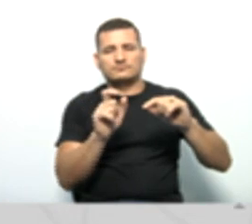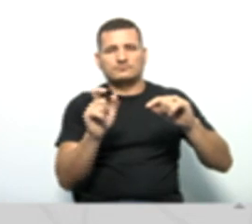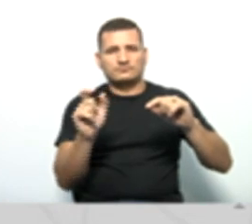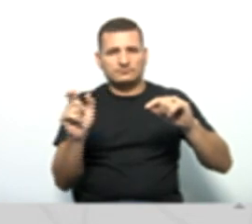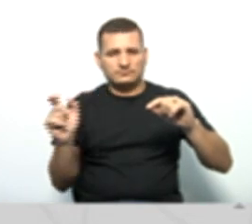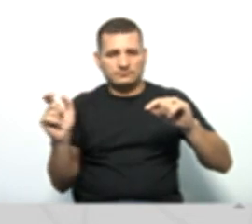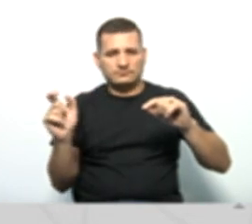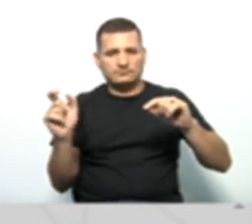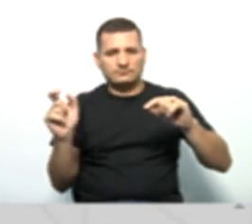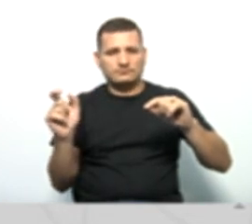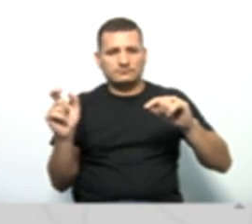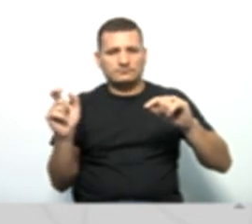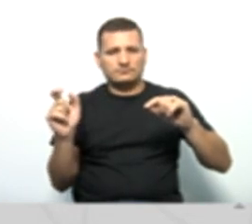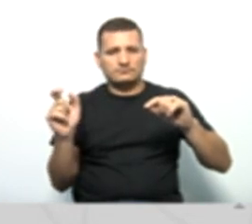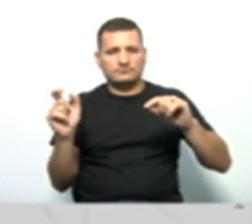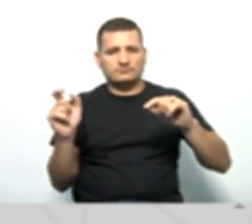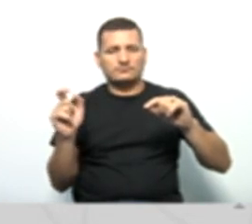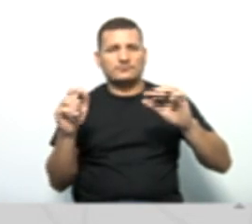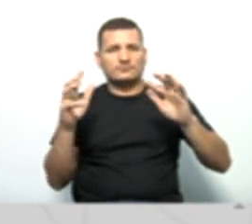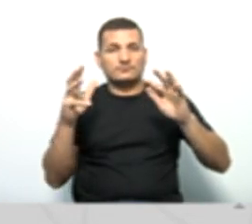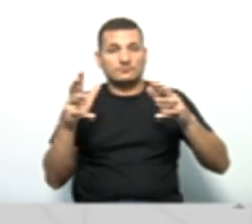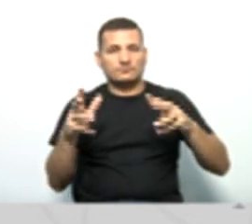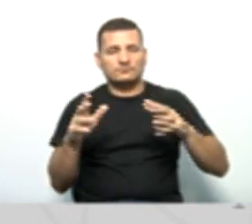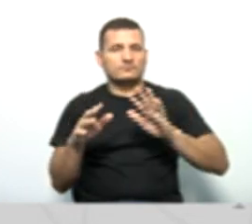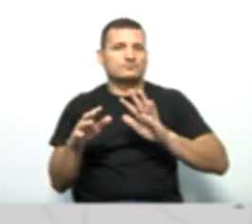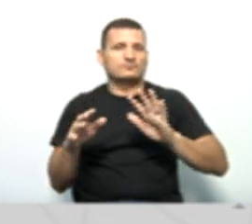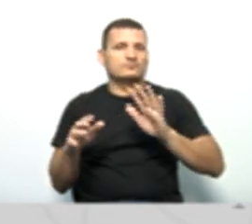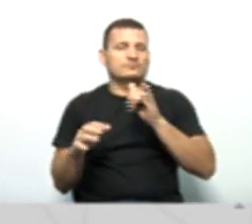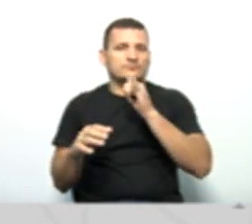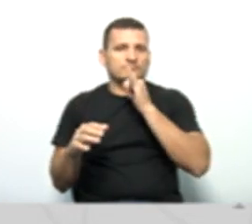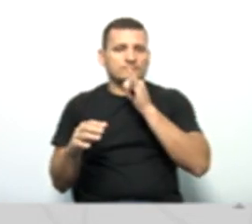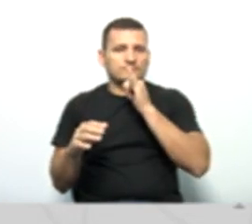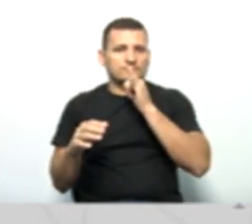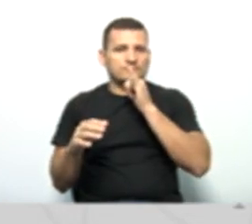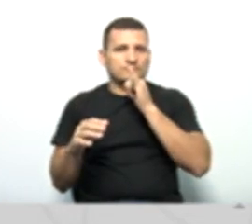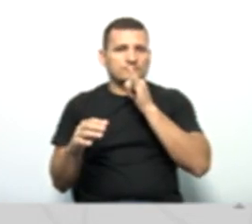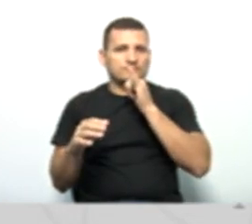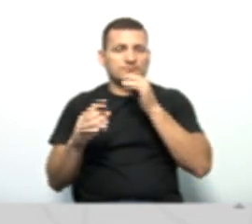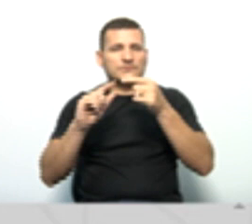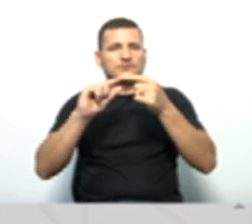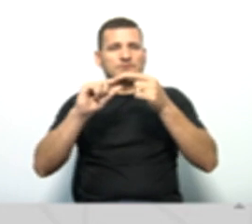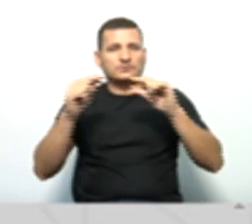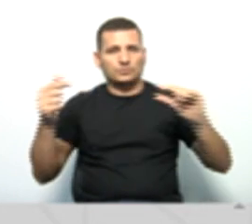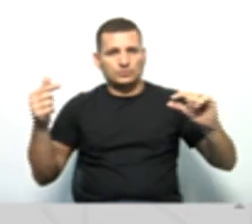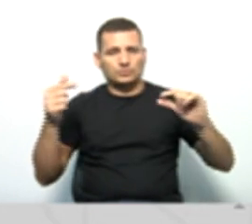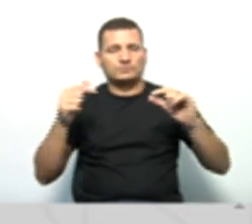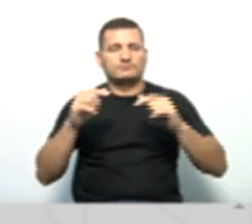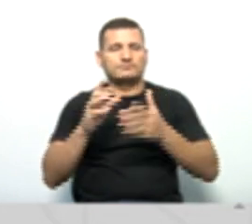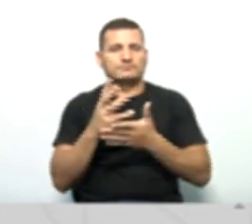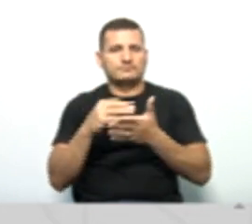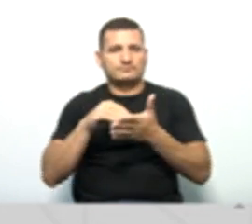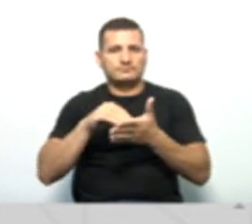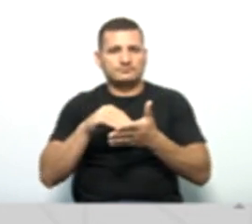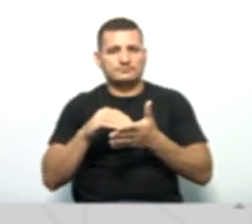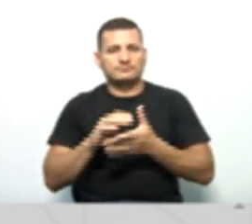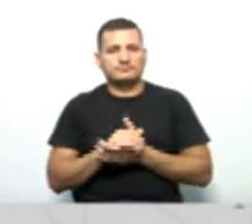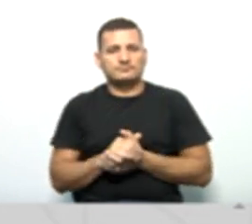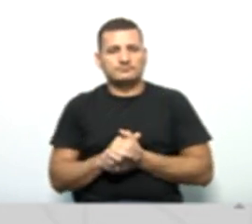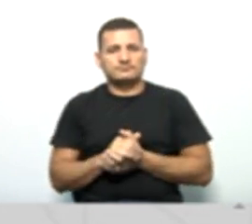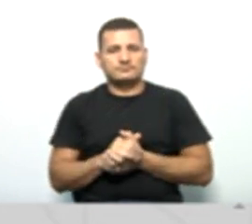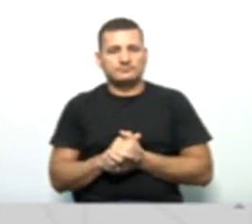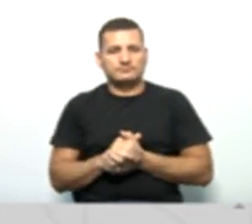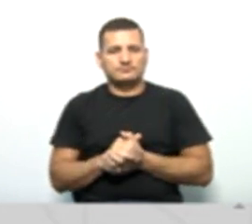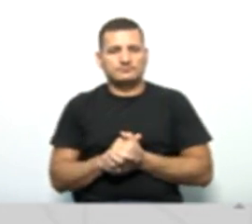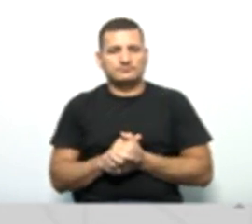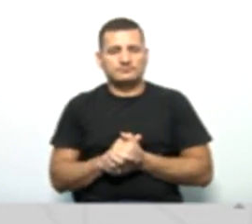também, ó. Isso tudo como exemplos de estrutura de dados. Aqui também, ó. Aqui